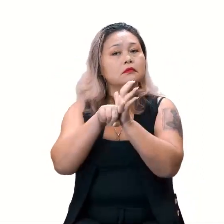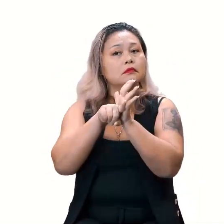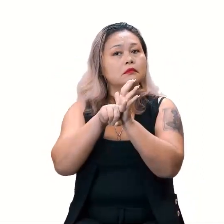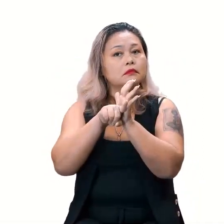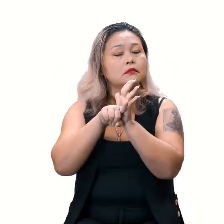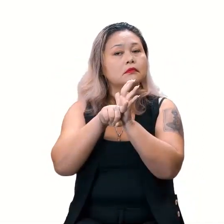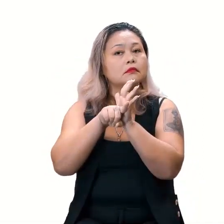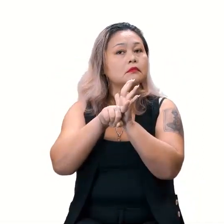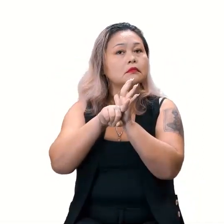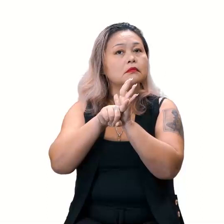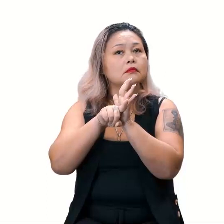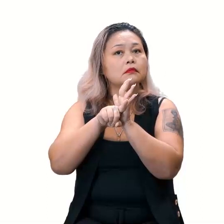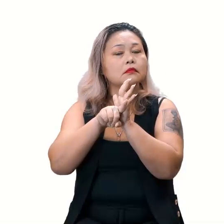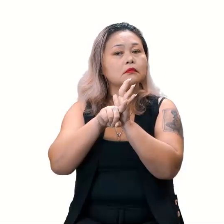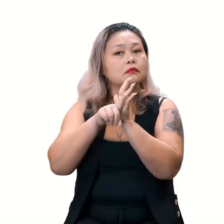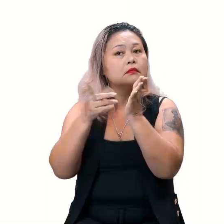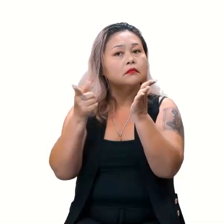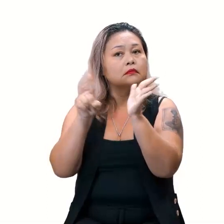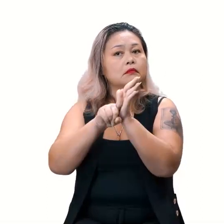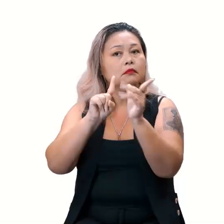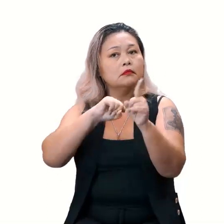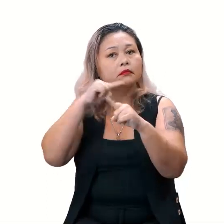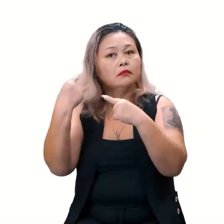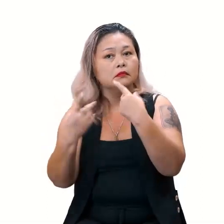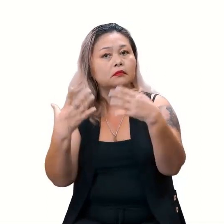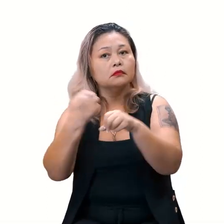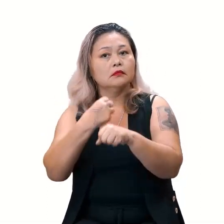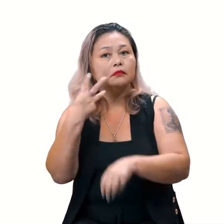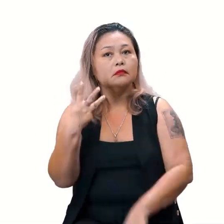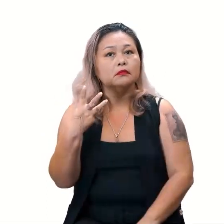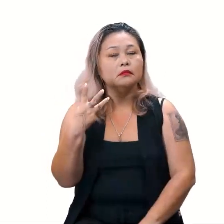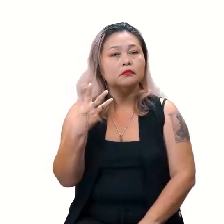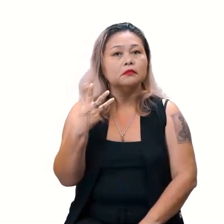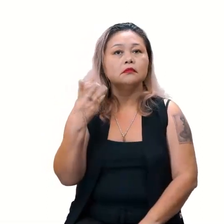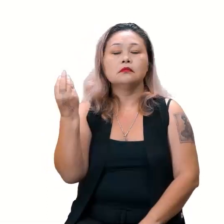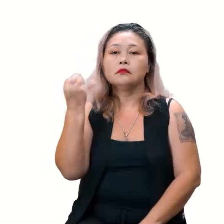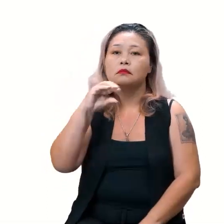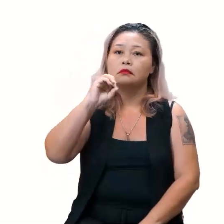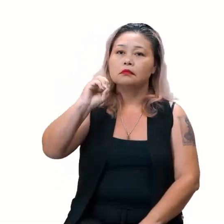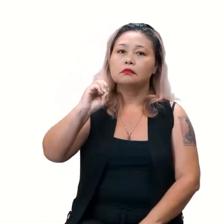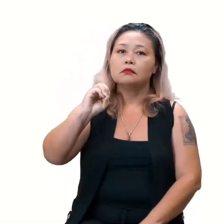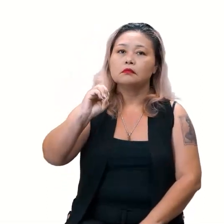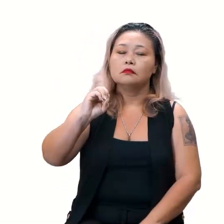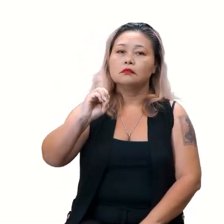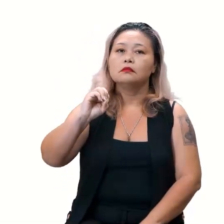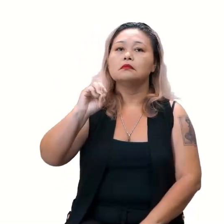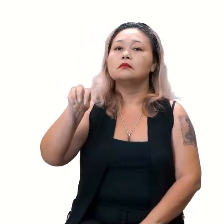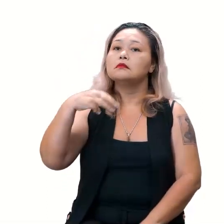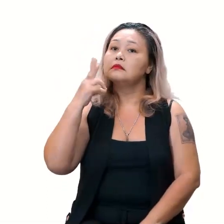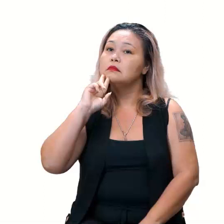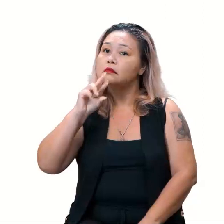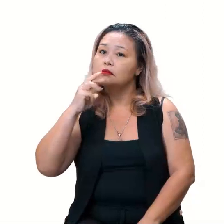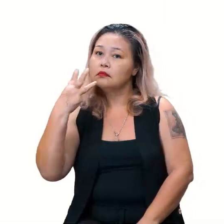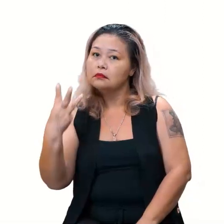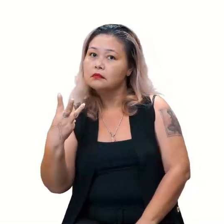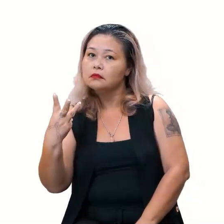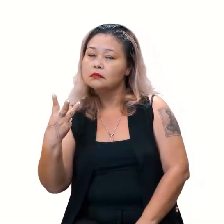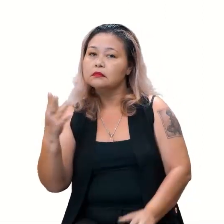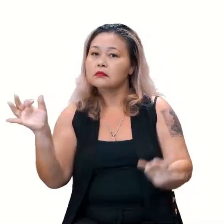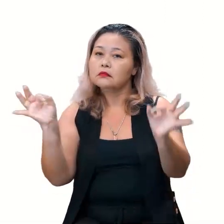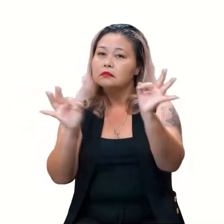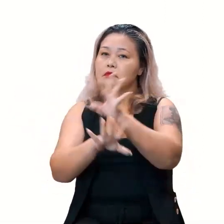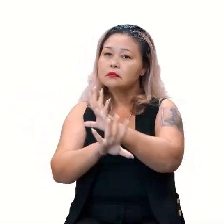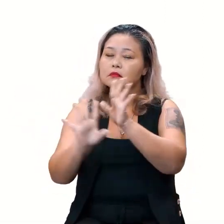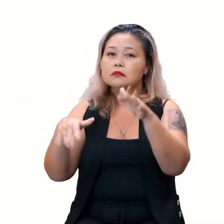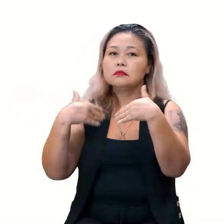ficar com sinal, fazer a operação negativa e somar 3, né? Entrou o zero, resultado? 3. 3, né? Vamos ver se está prontinho aqui o gráfico,